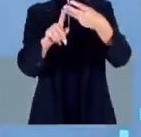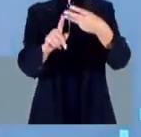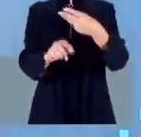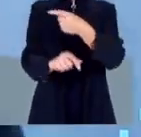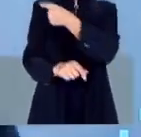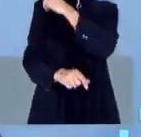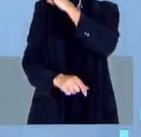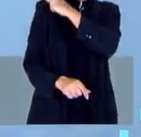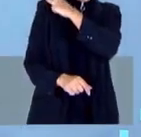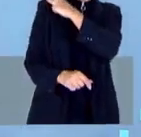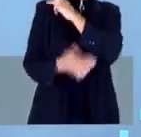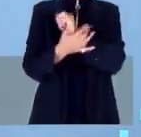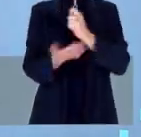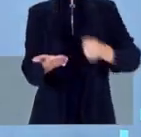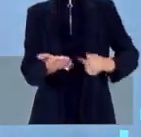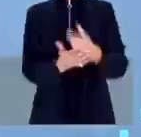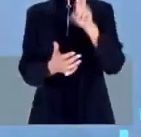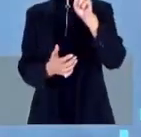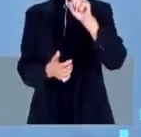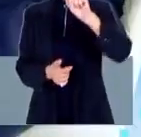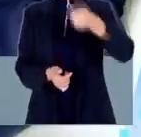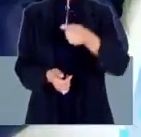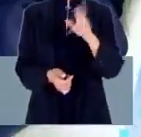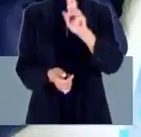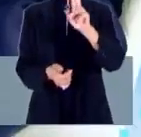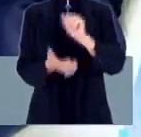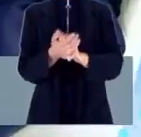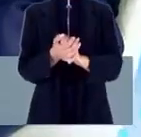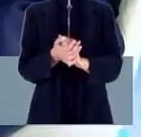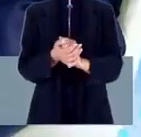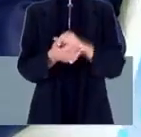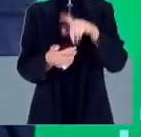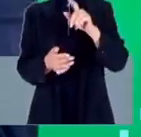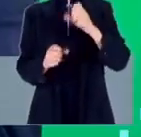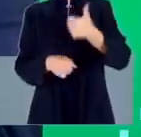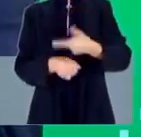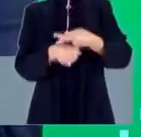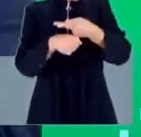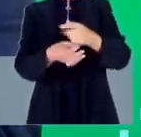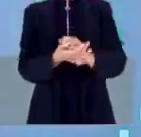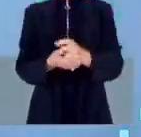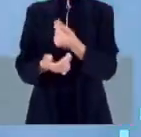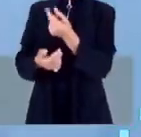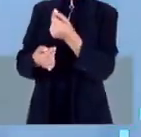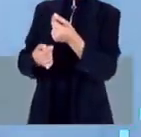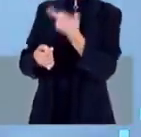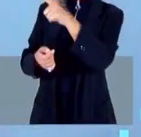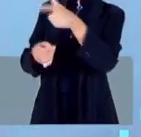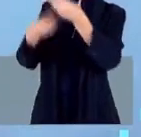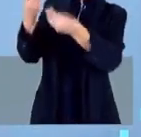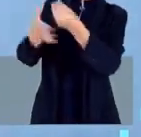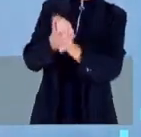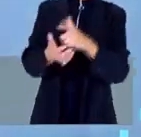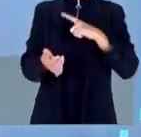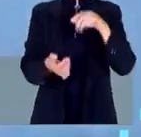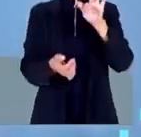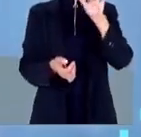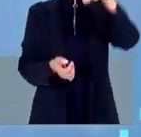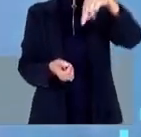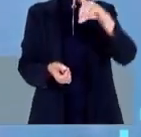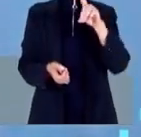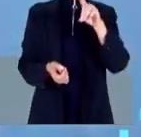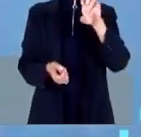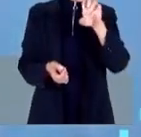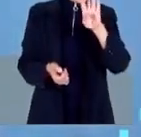para esse aluno r$ 5.000 é um prêmio um prêmio nós temos o dinheiro do fundeb nós temos